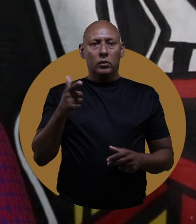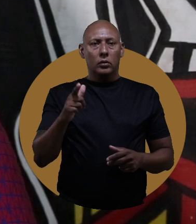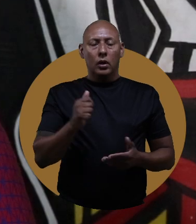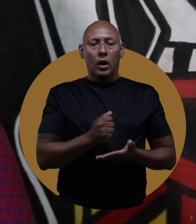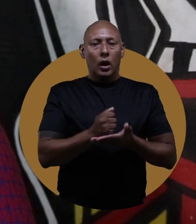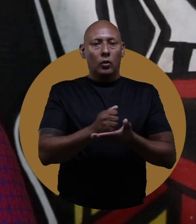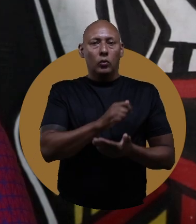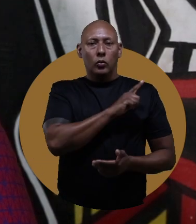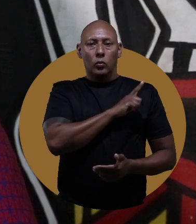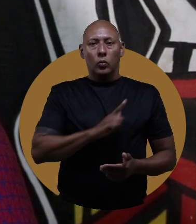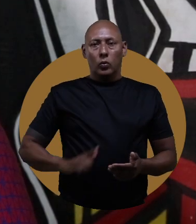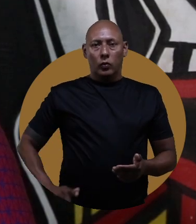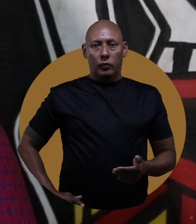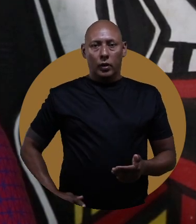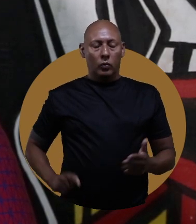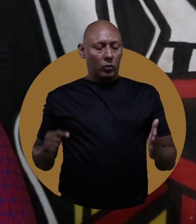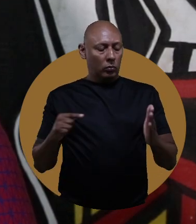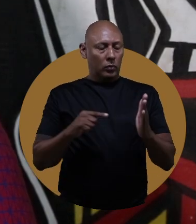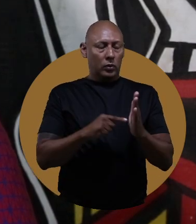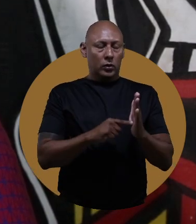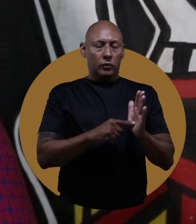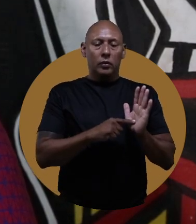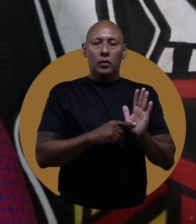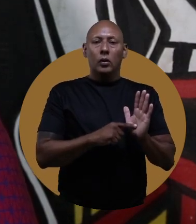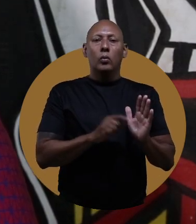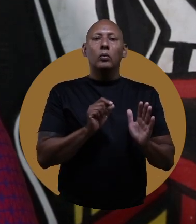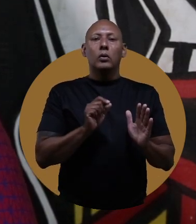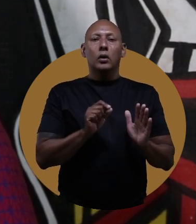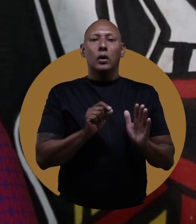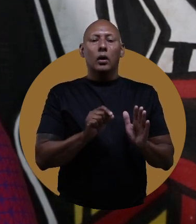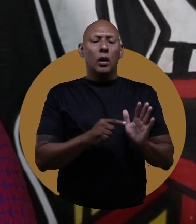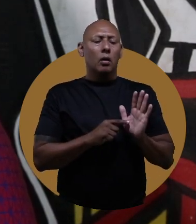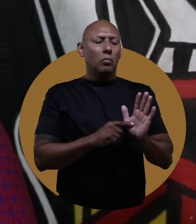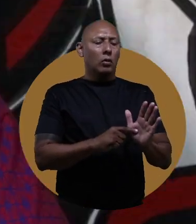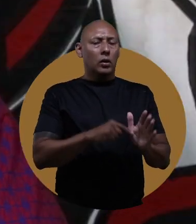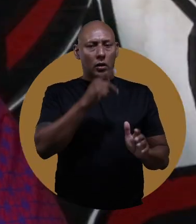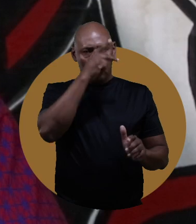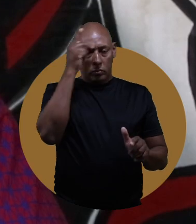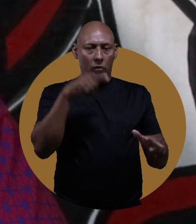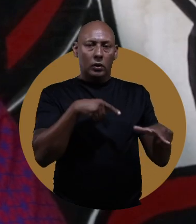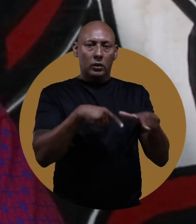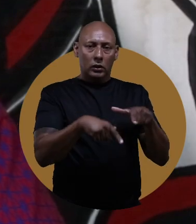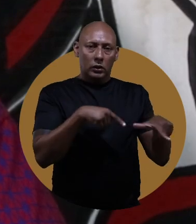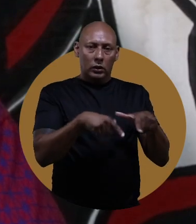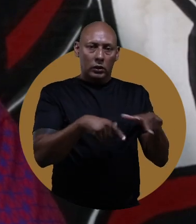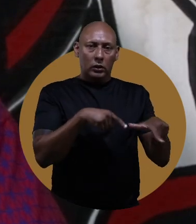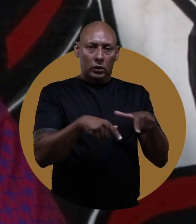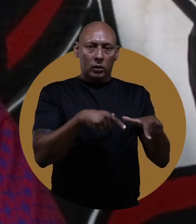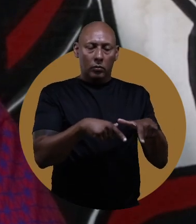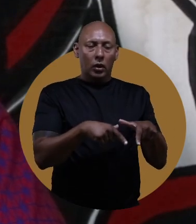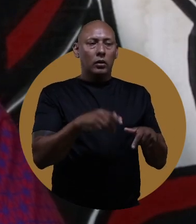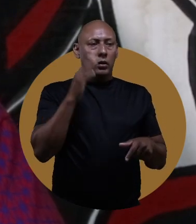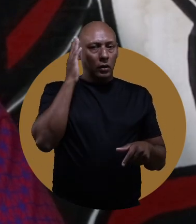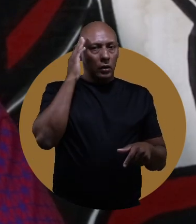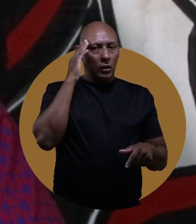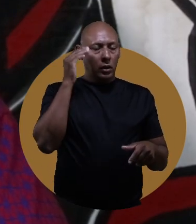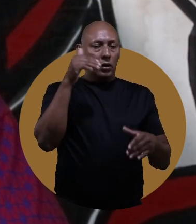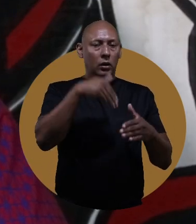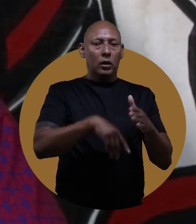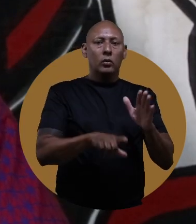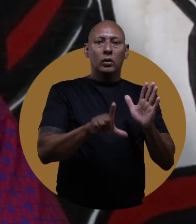e que tem como objetivo principal criar condições para que a classe trabalhadora possa conhecer seus